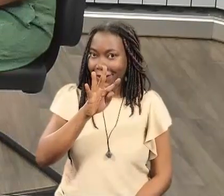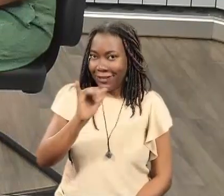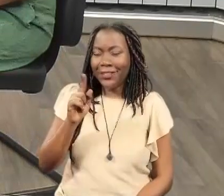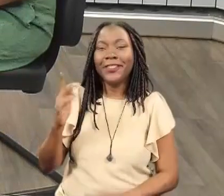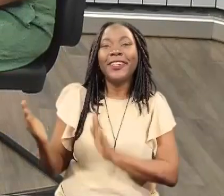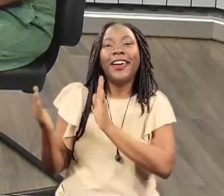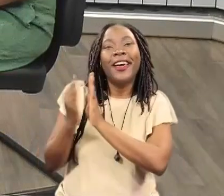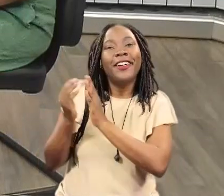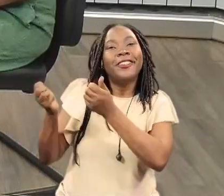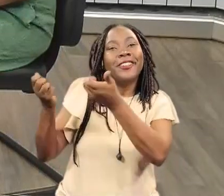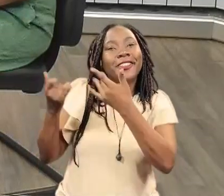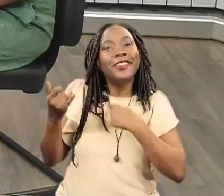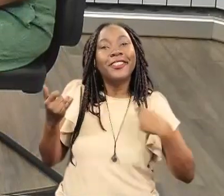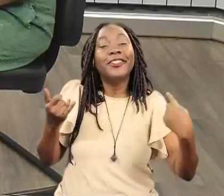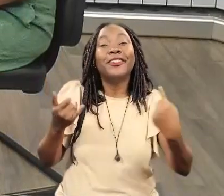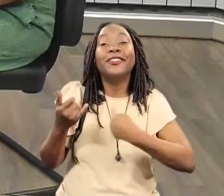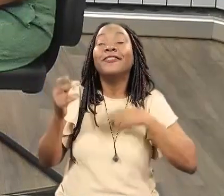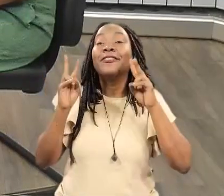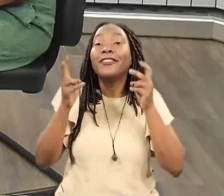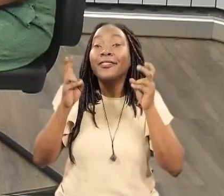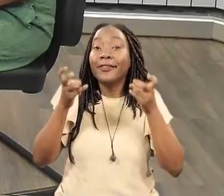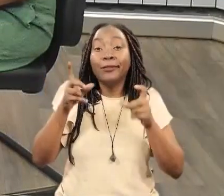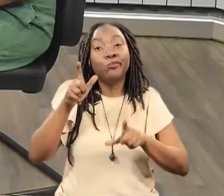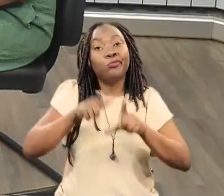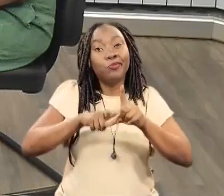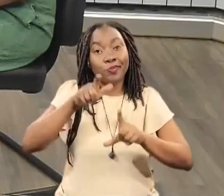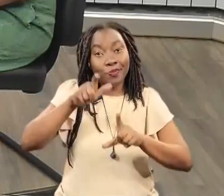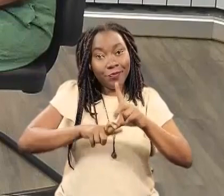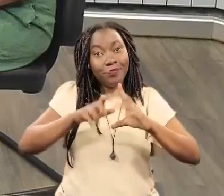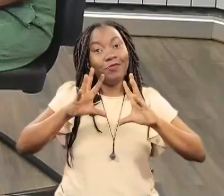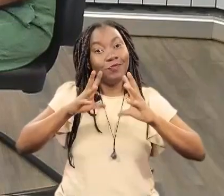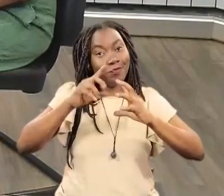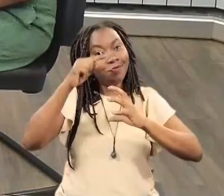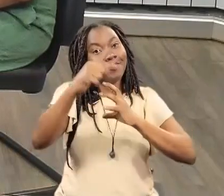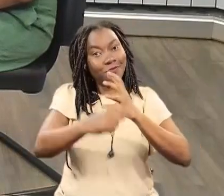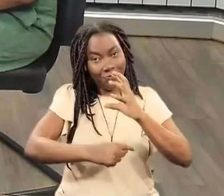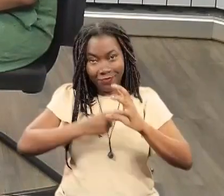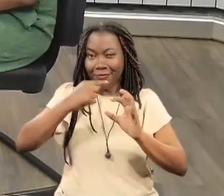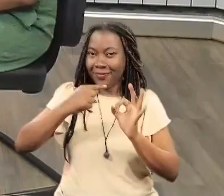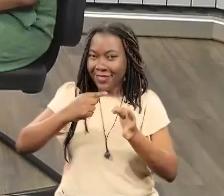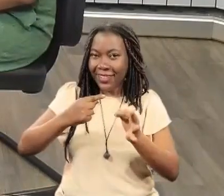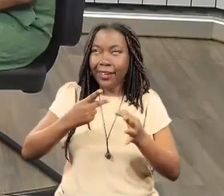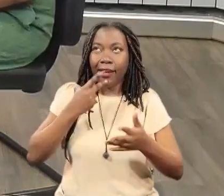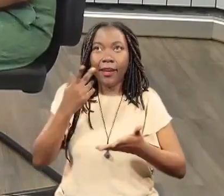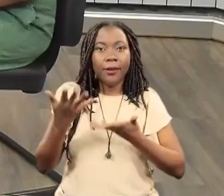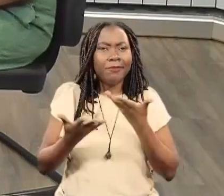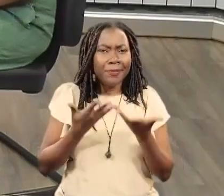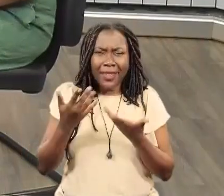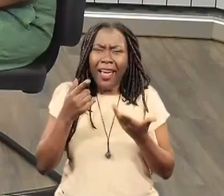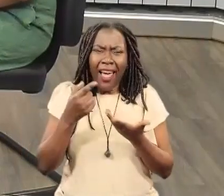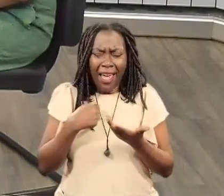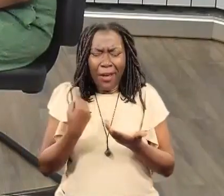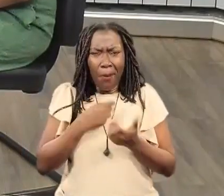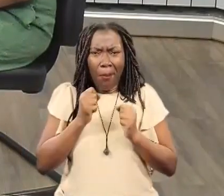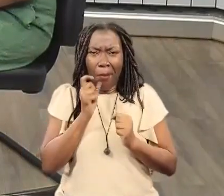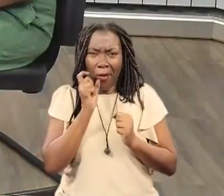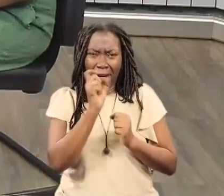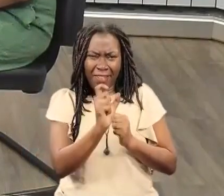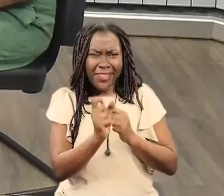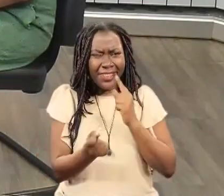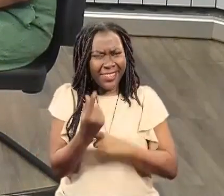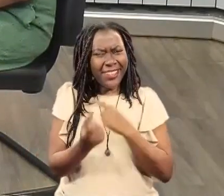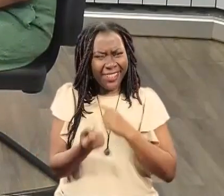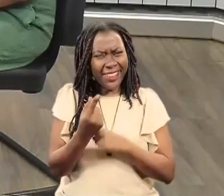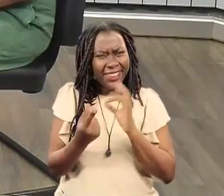com a gente sobre uma dependência mundial, né? Digamos, será que a gente pode falar isso? É estranho,